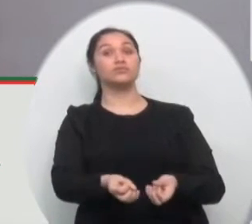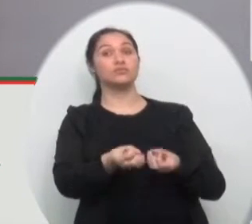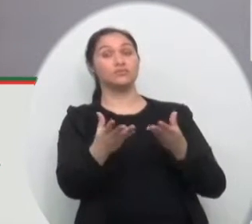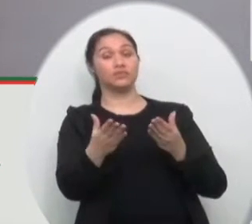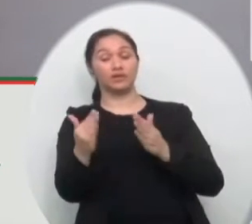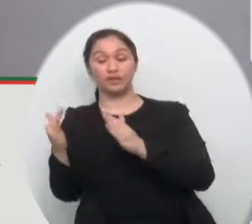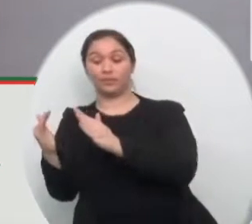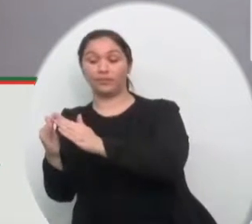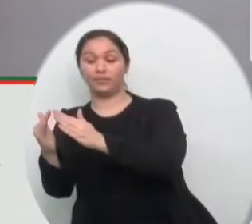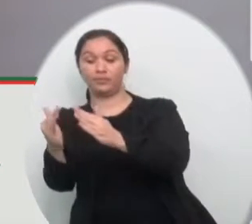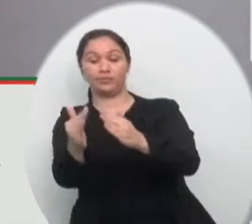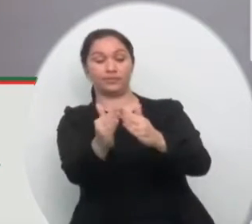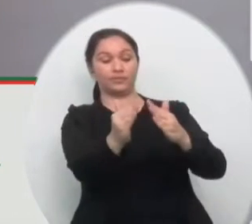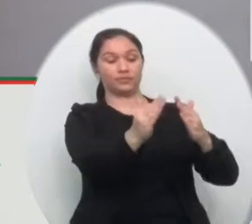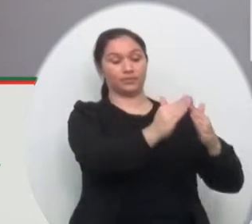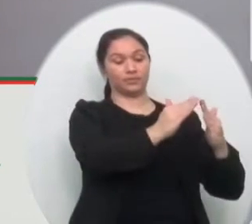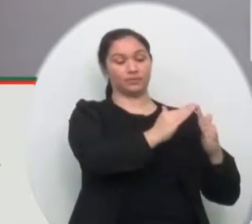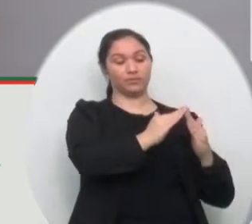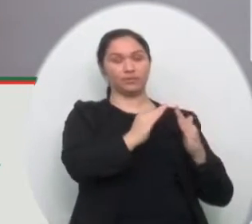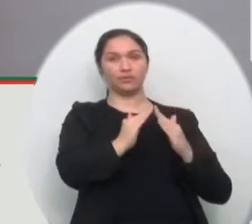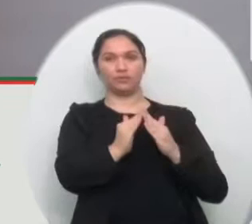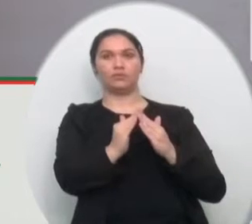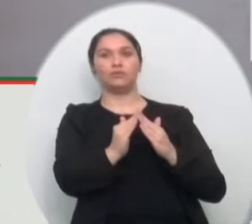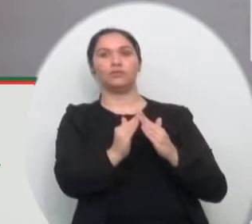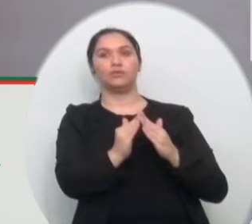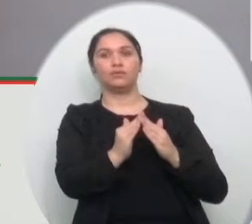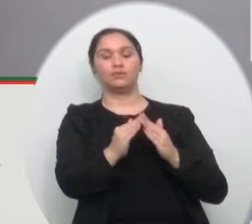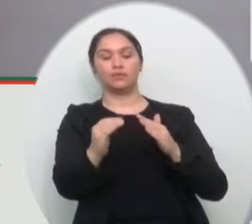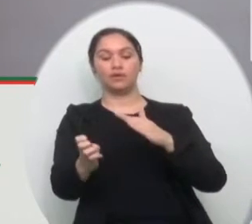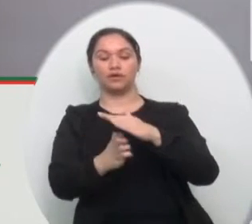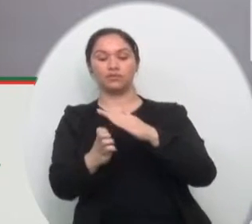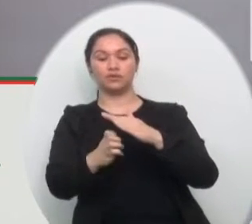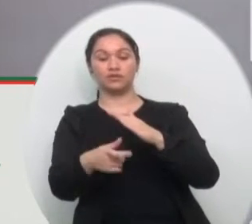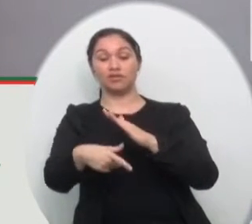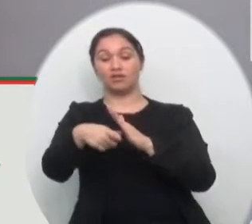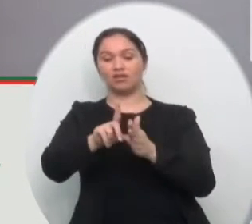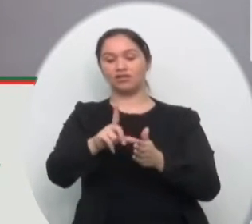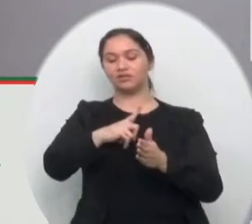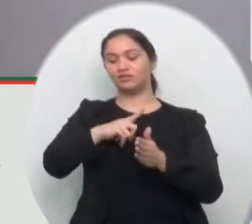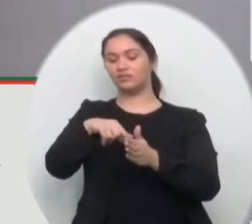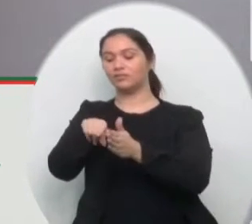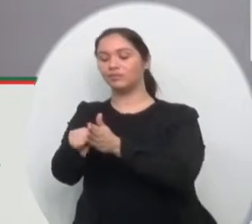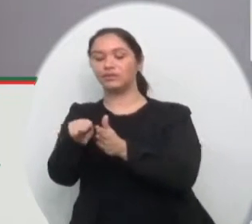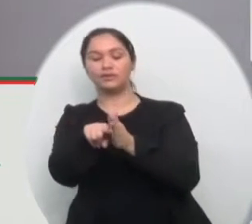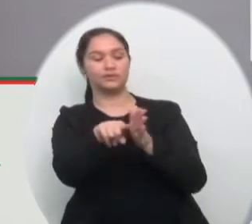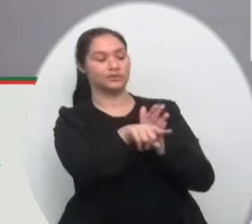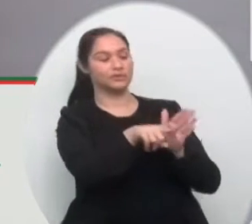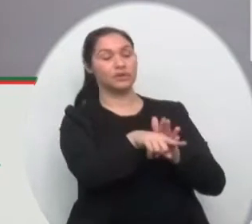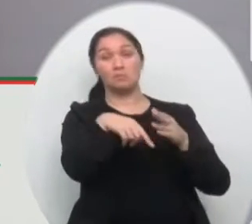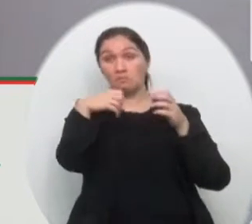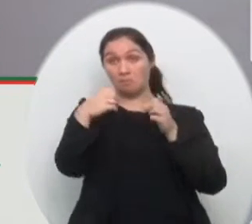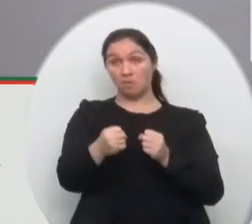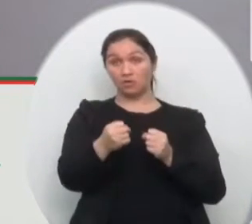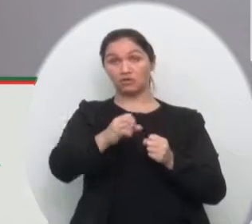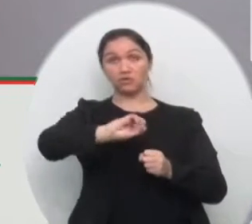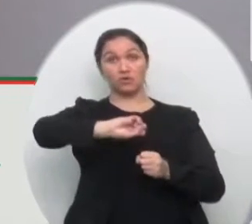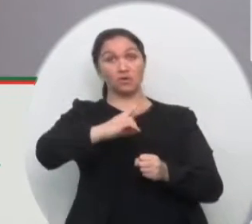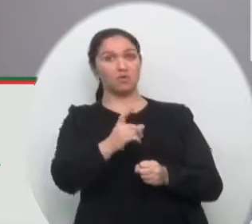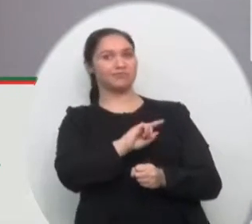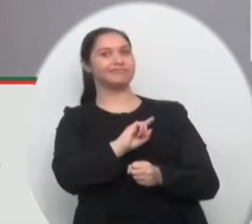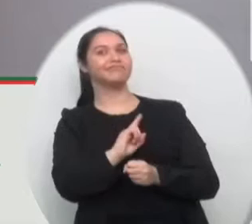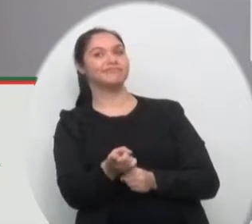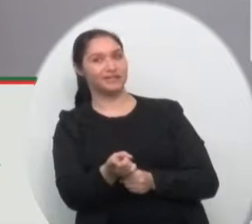visto, a comunidade, diante de toda a situação, já não aceita mais. Assim como o prefeito Clécio Alvaro,